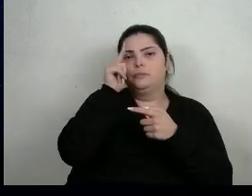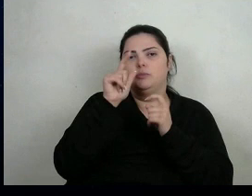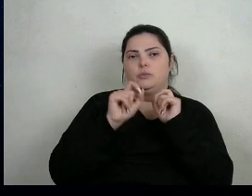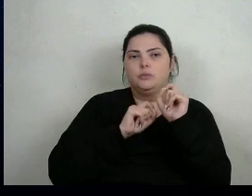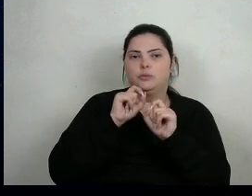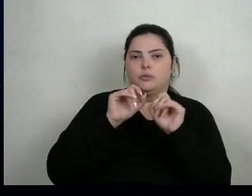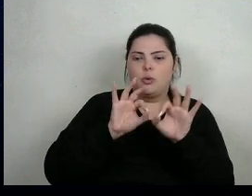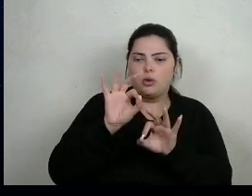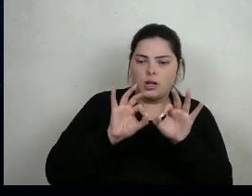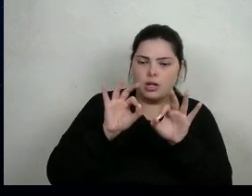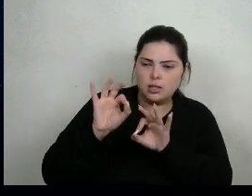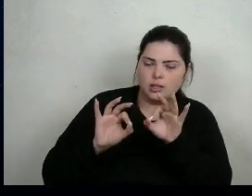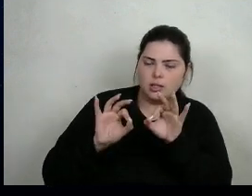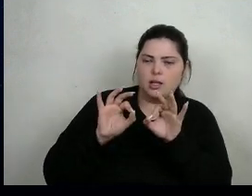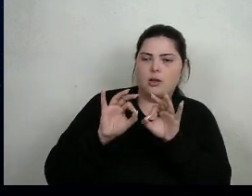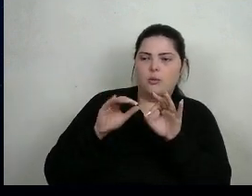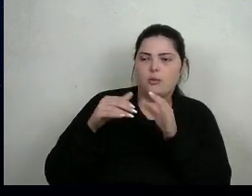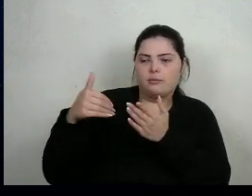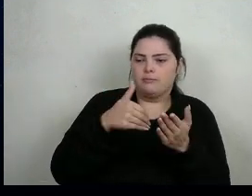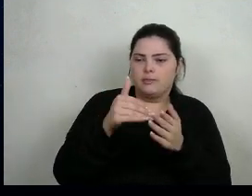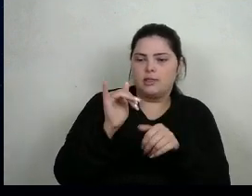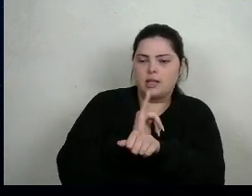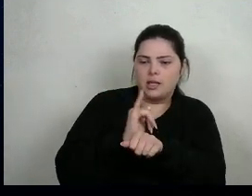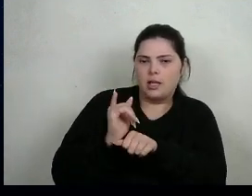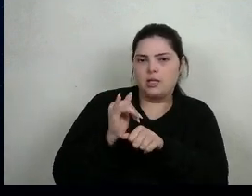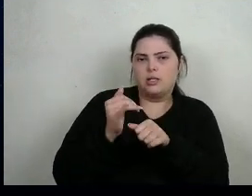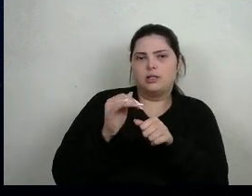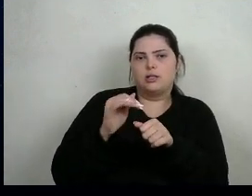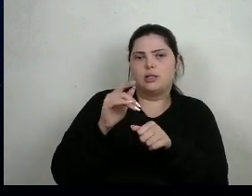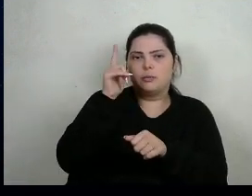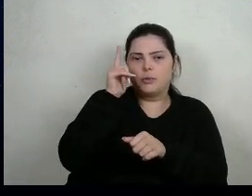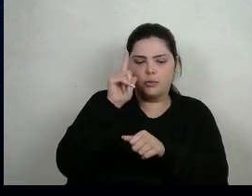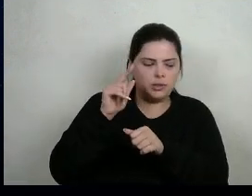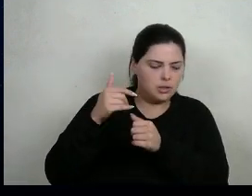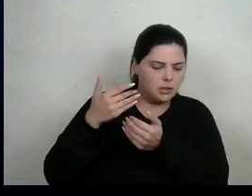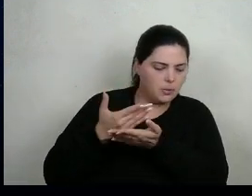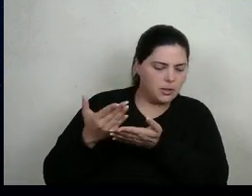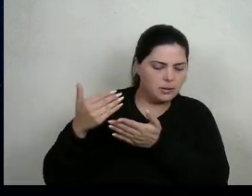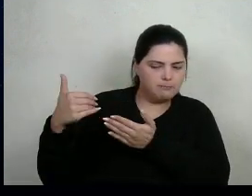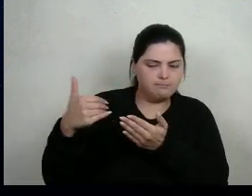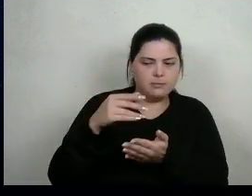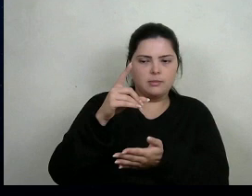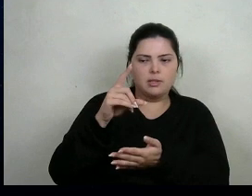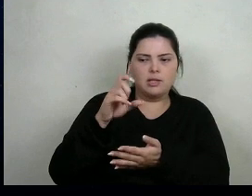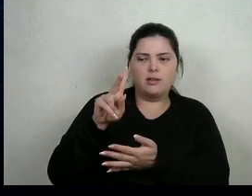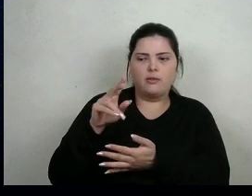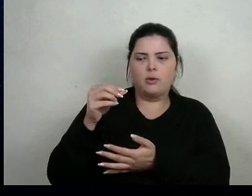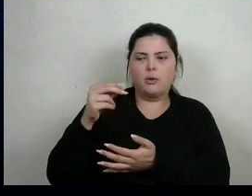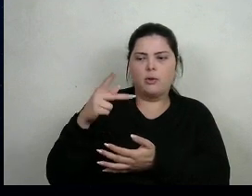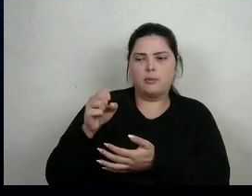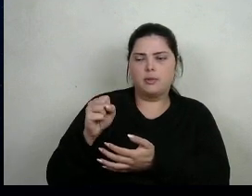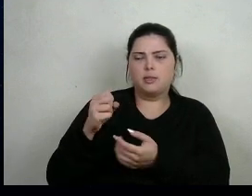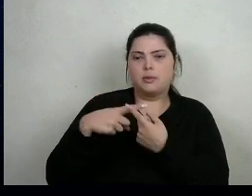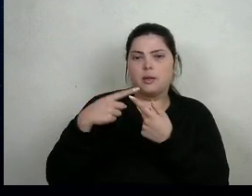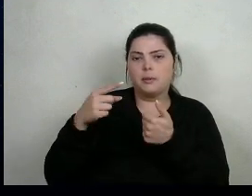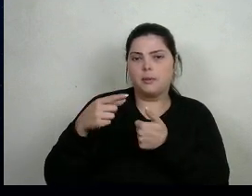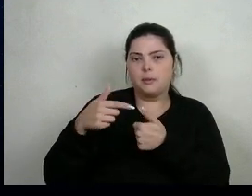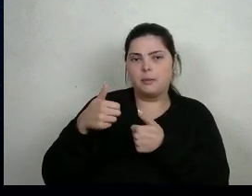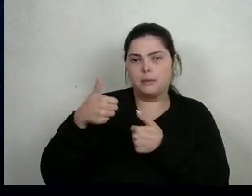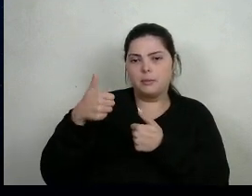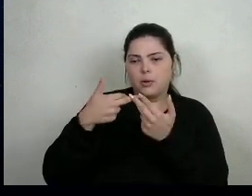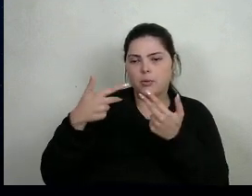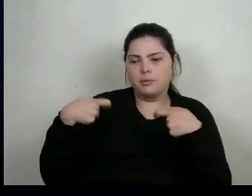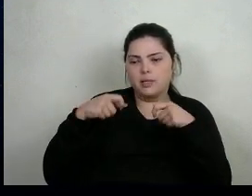um caminho de Map para você começar essa jornada do The Voice porque uma das primeiras coisas que a gente precisa